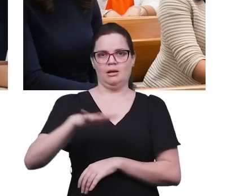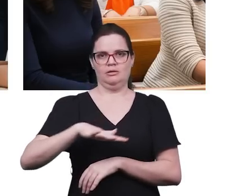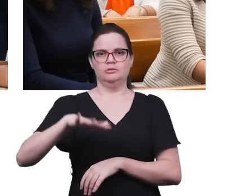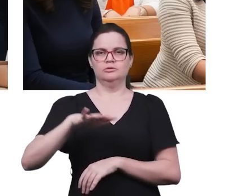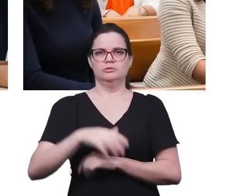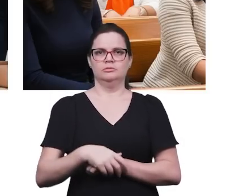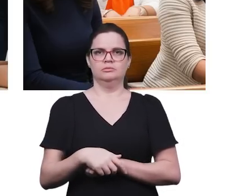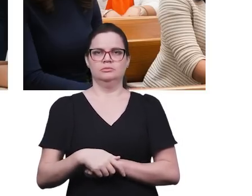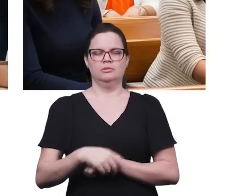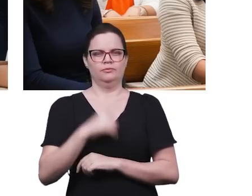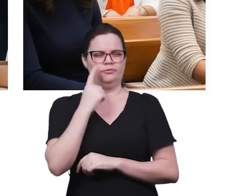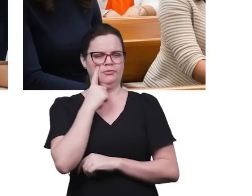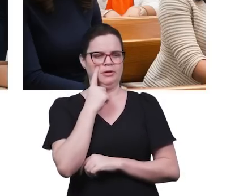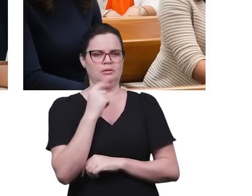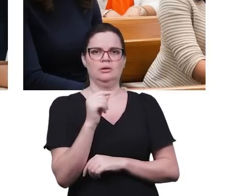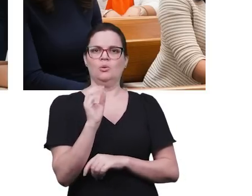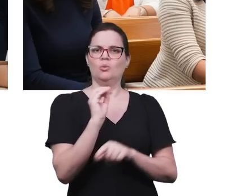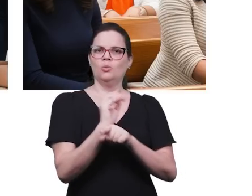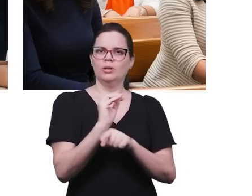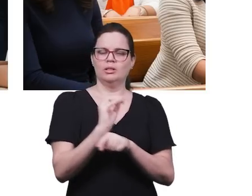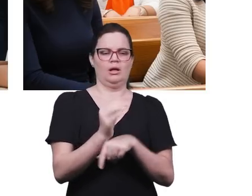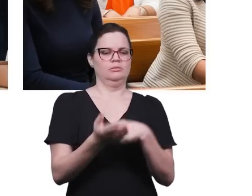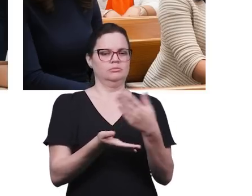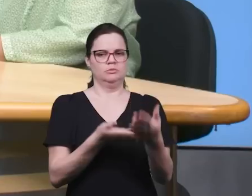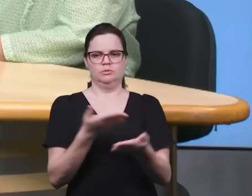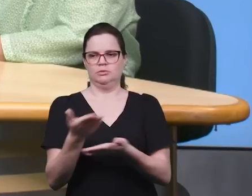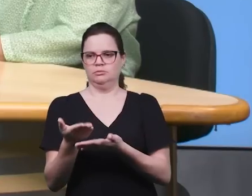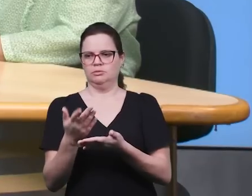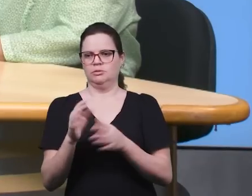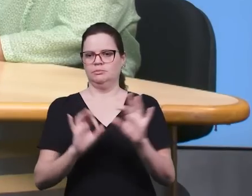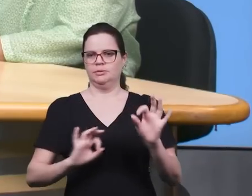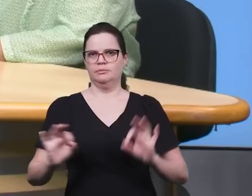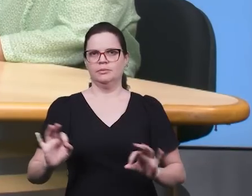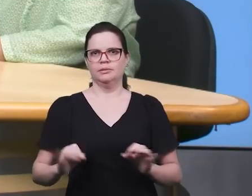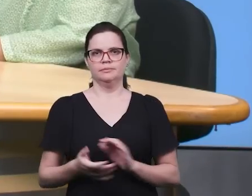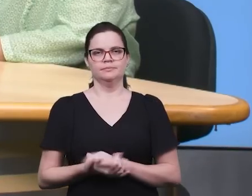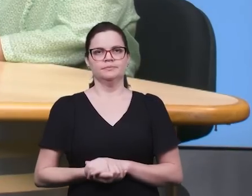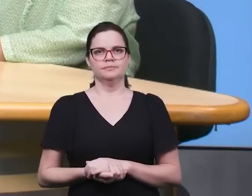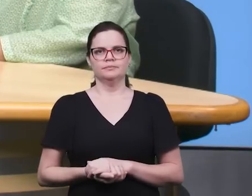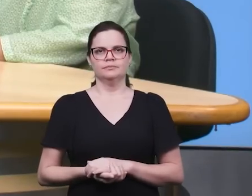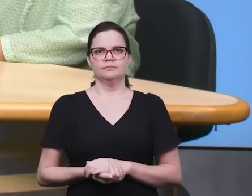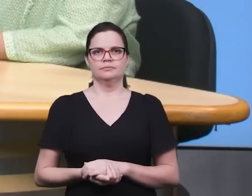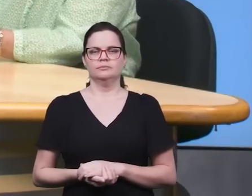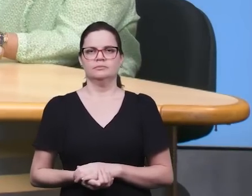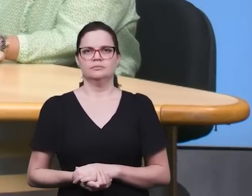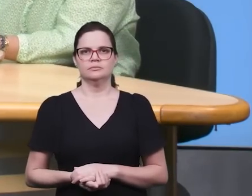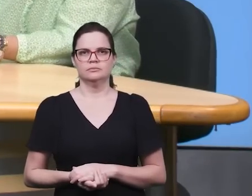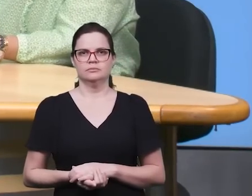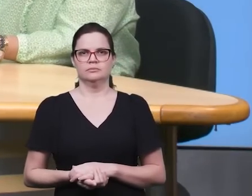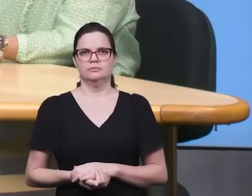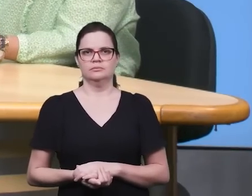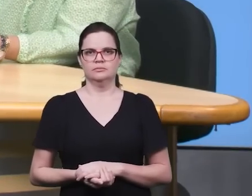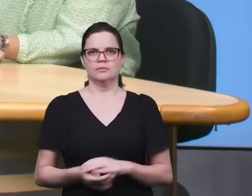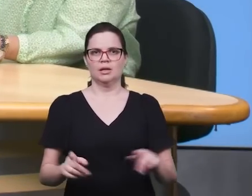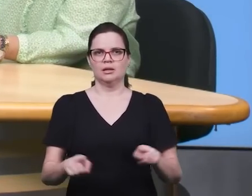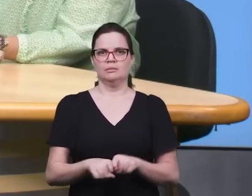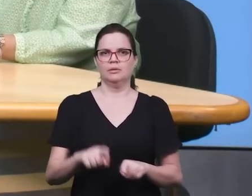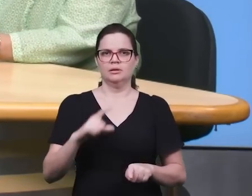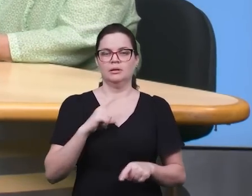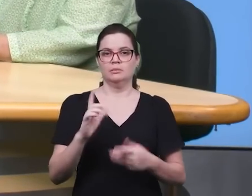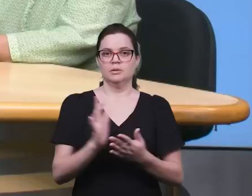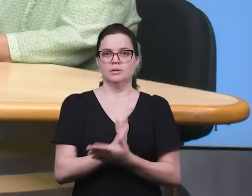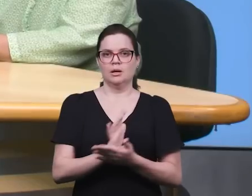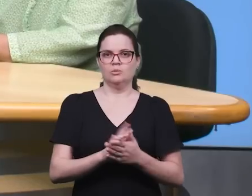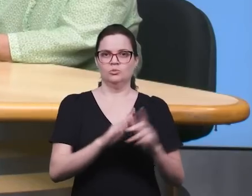físico. Preparar ali, ter aquele cuidado, né? Nós temos hoje até alguns